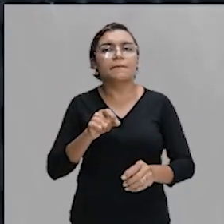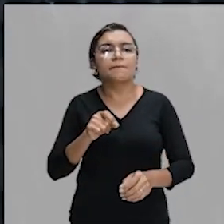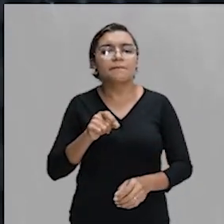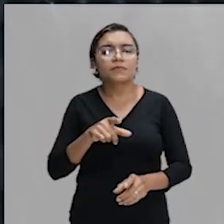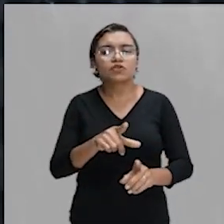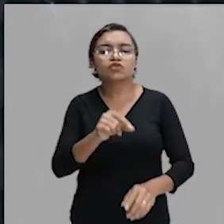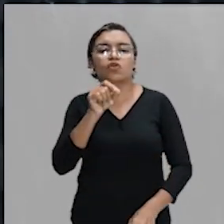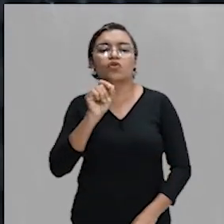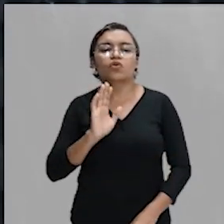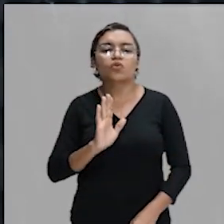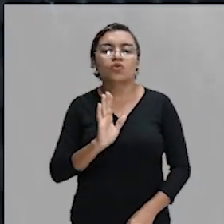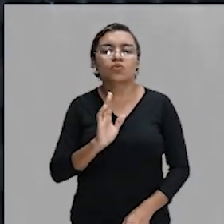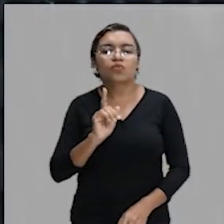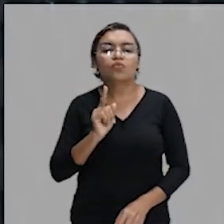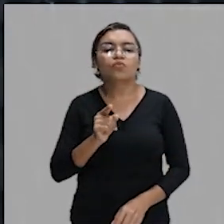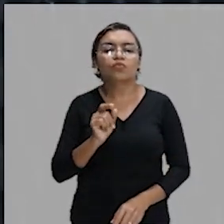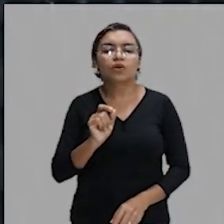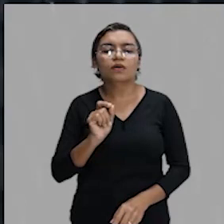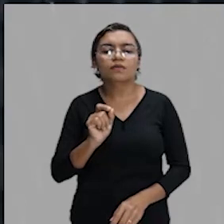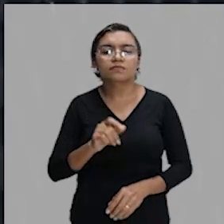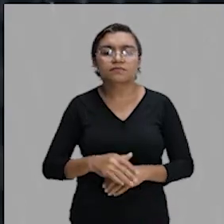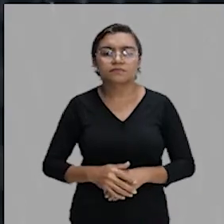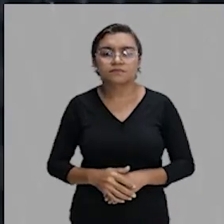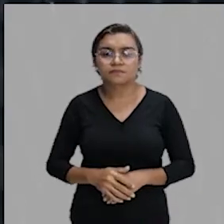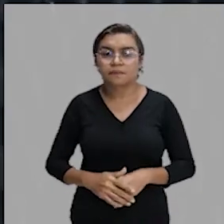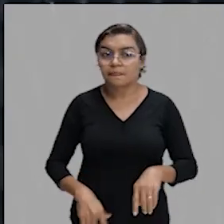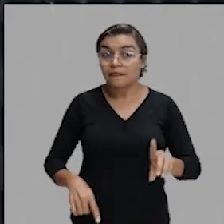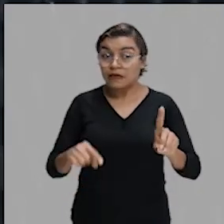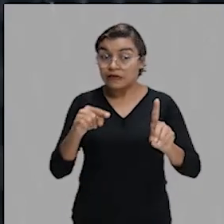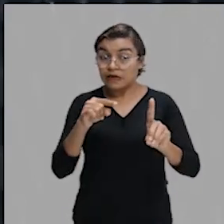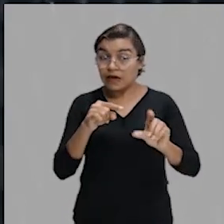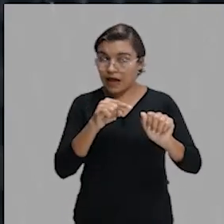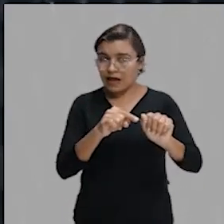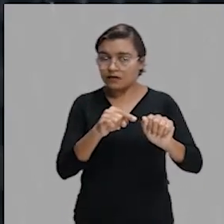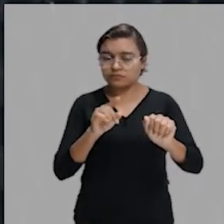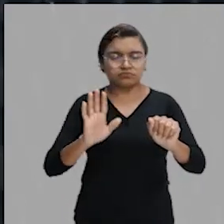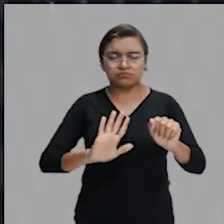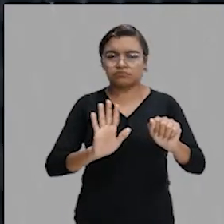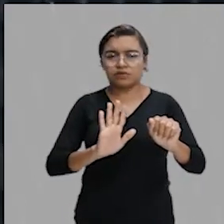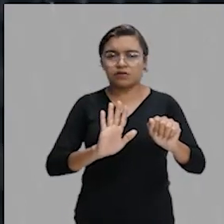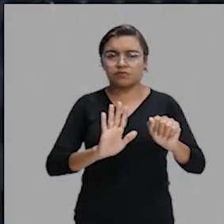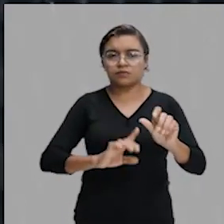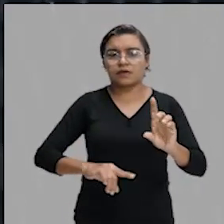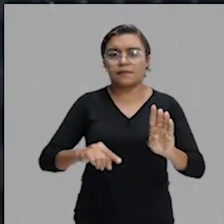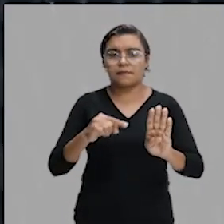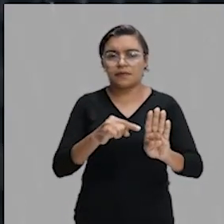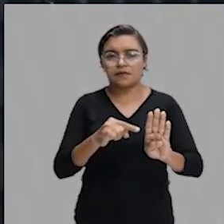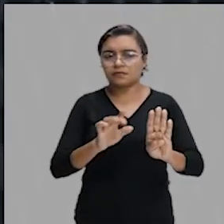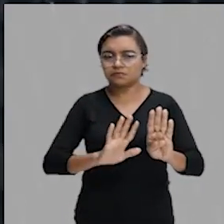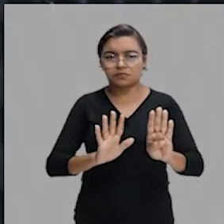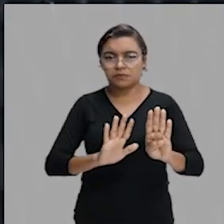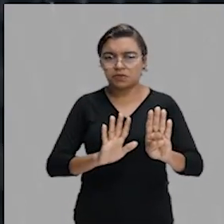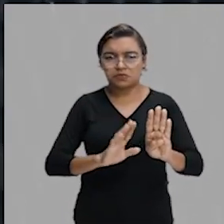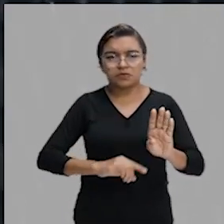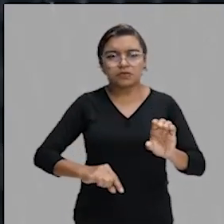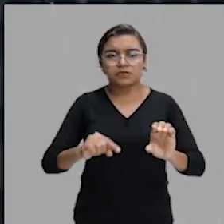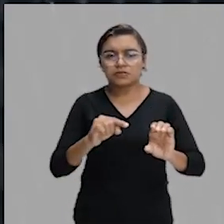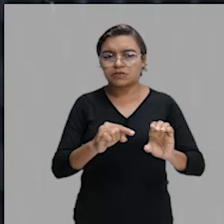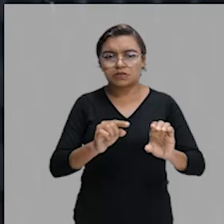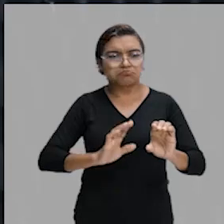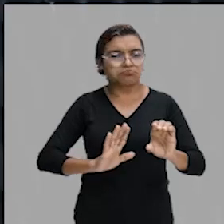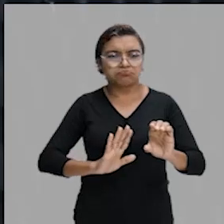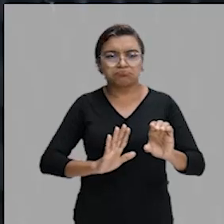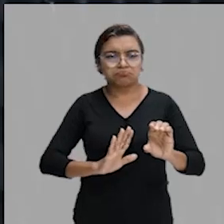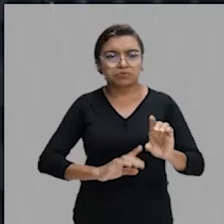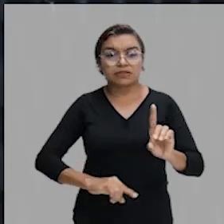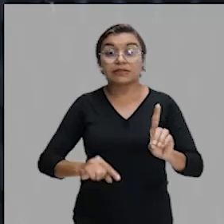marcar? Dedução não pode ser, dialético é um outro método, tese, antítese e síntese. Disjunção não é, a indução